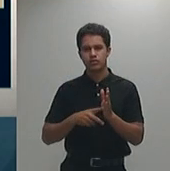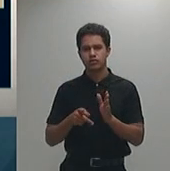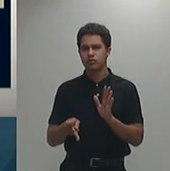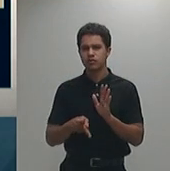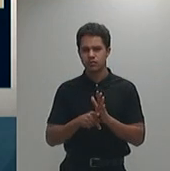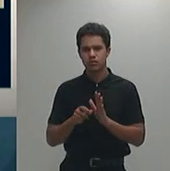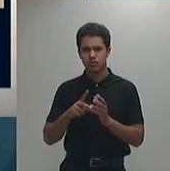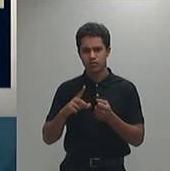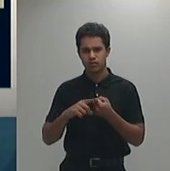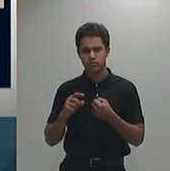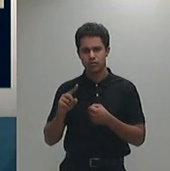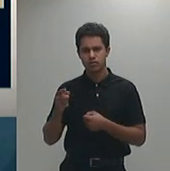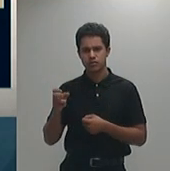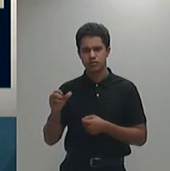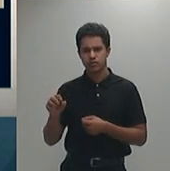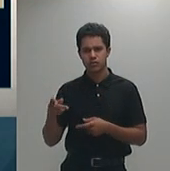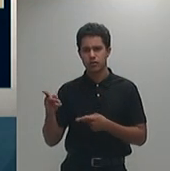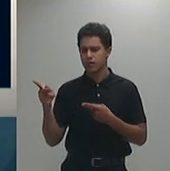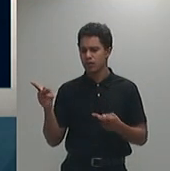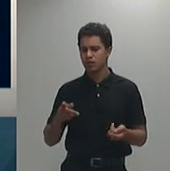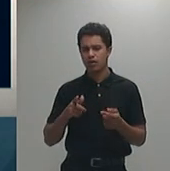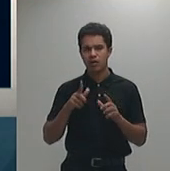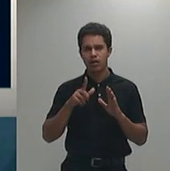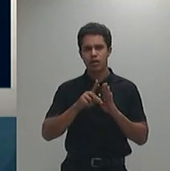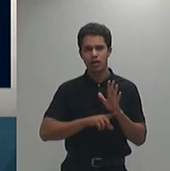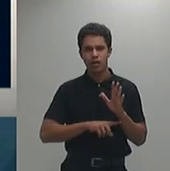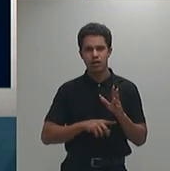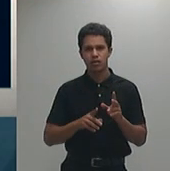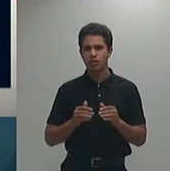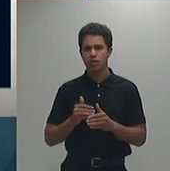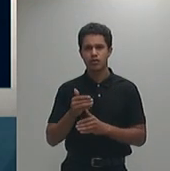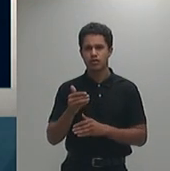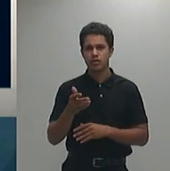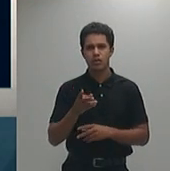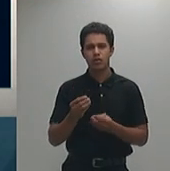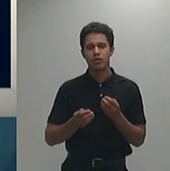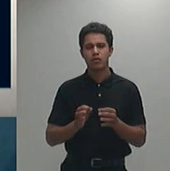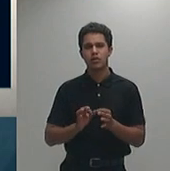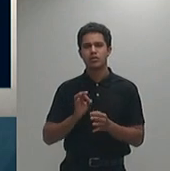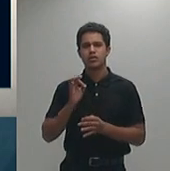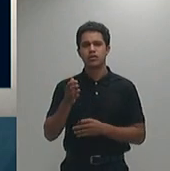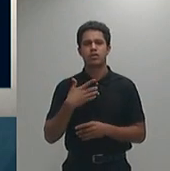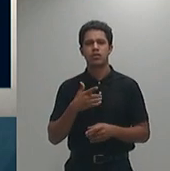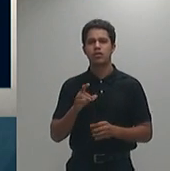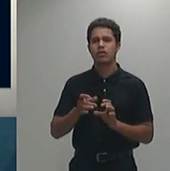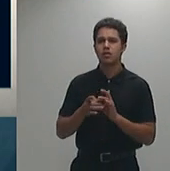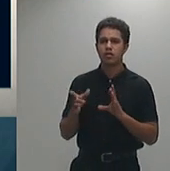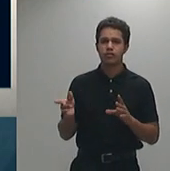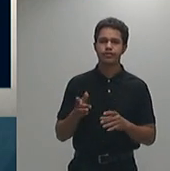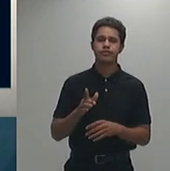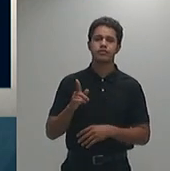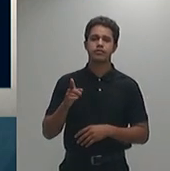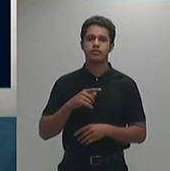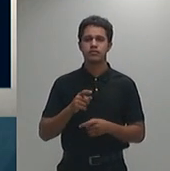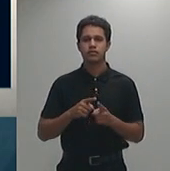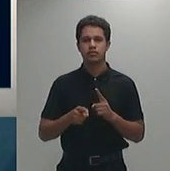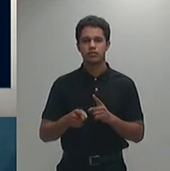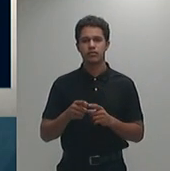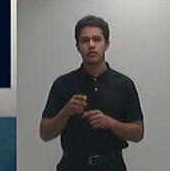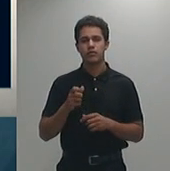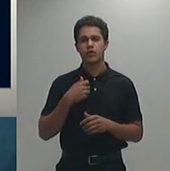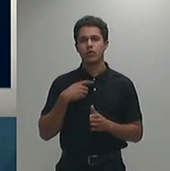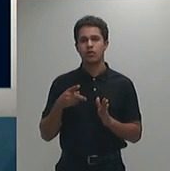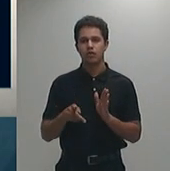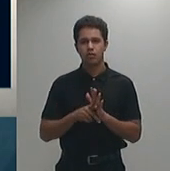trago à literalidade da Norma e plástico como adiantada autorizada doutrina República aplicado extensivamente o artigo 159